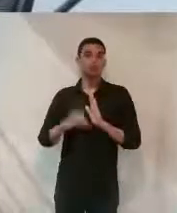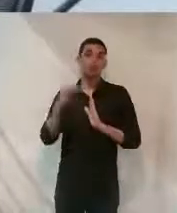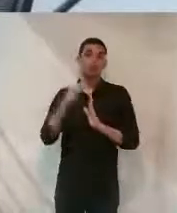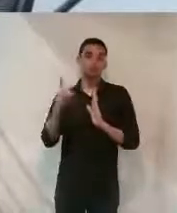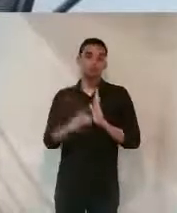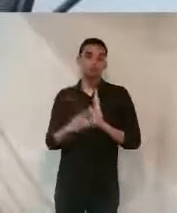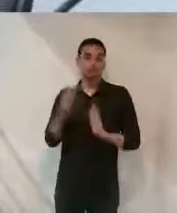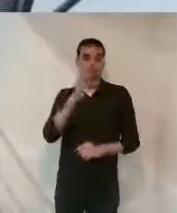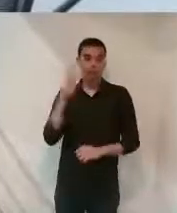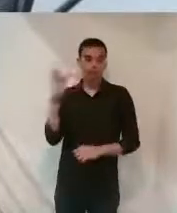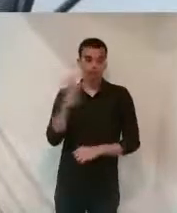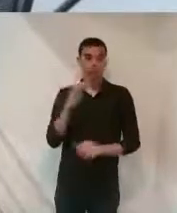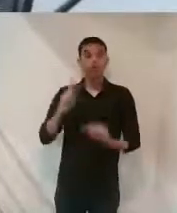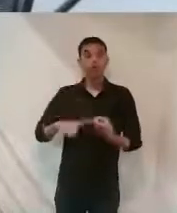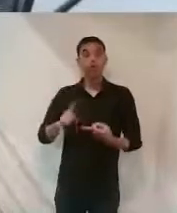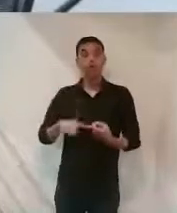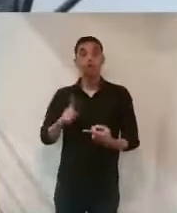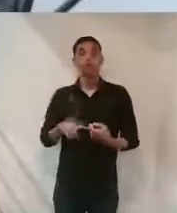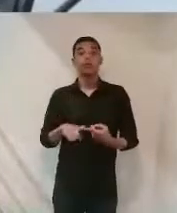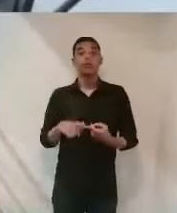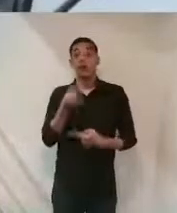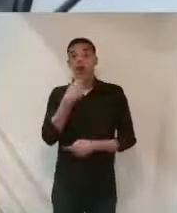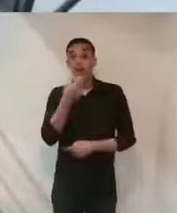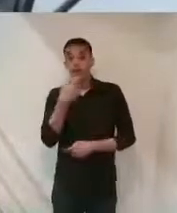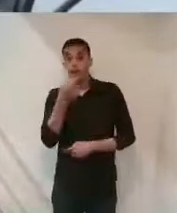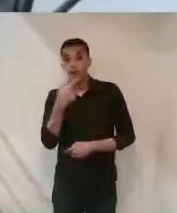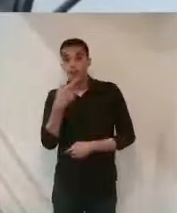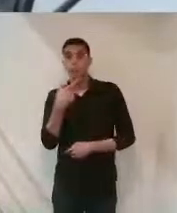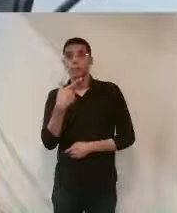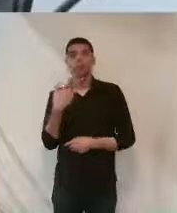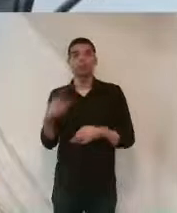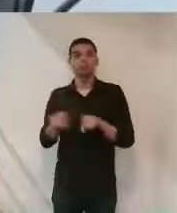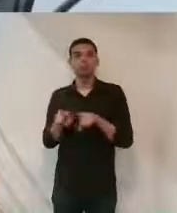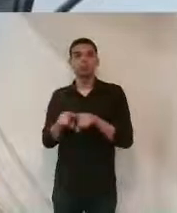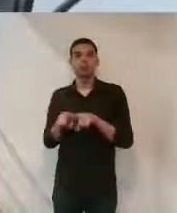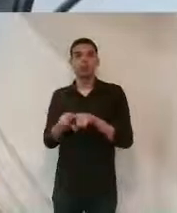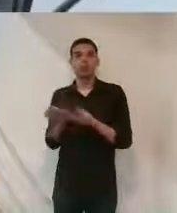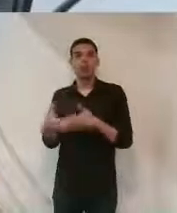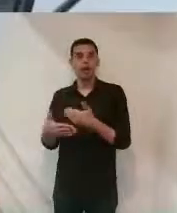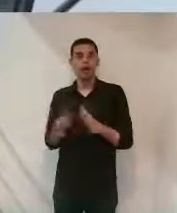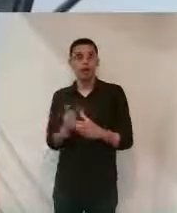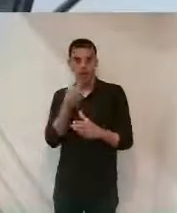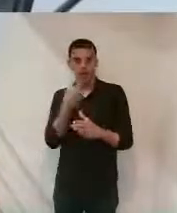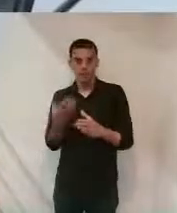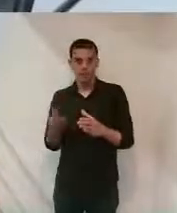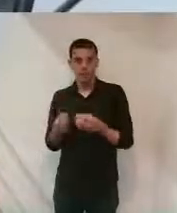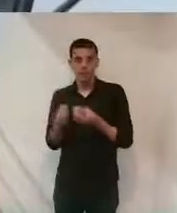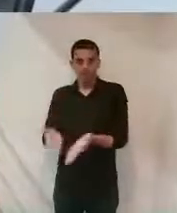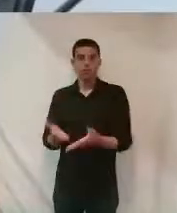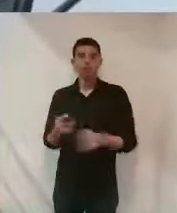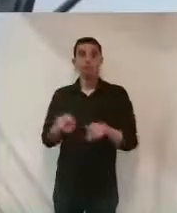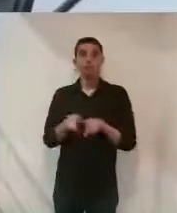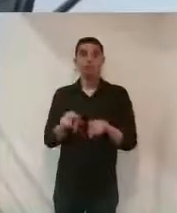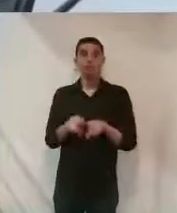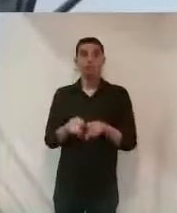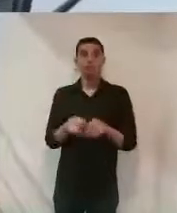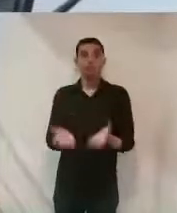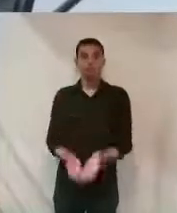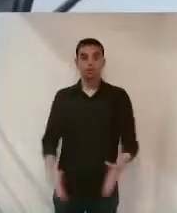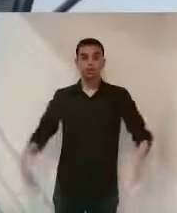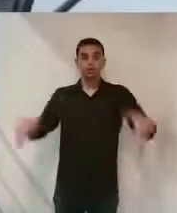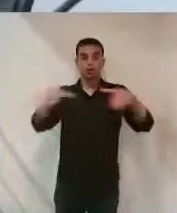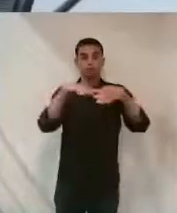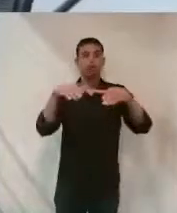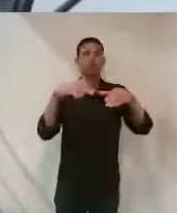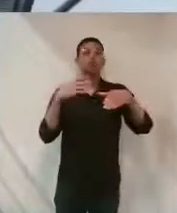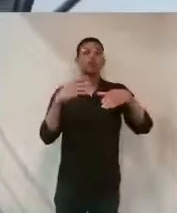para medicamentos, contemplando também as suas embalagens, um termo de compromisso para embalagens de alumínio, e a partir